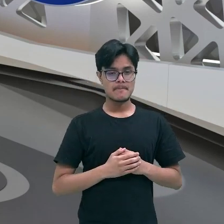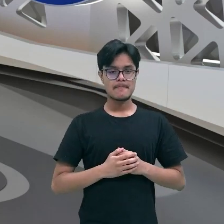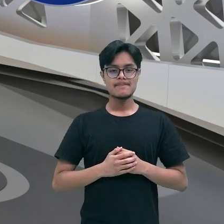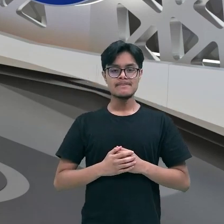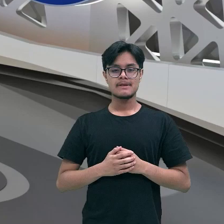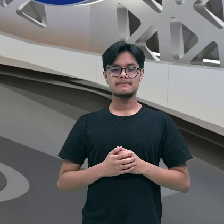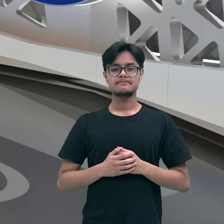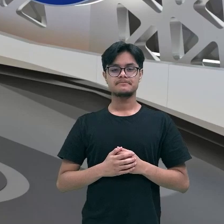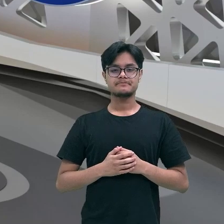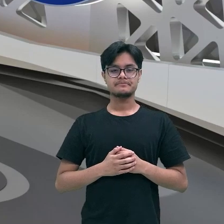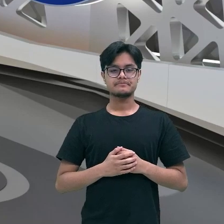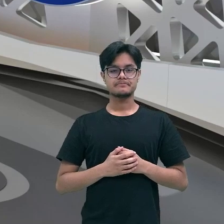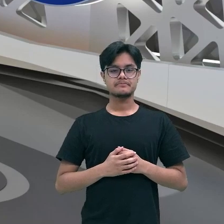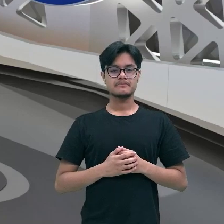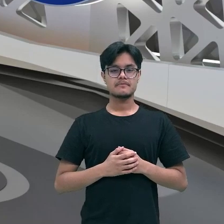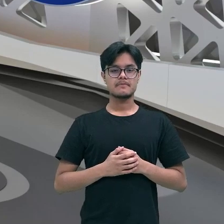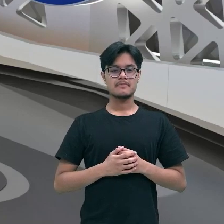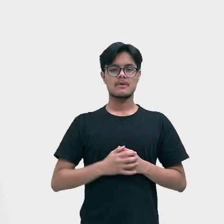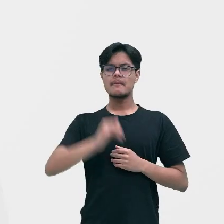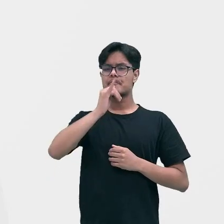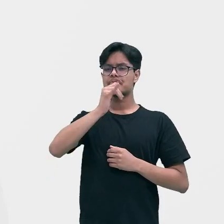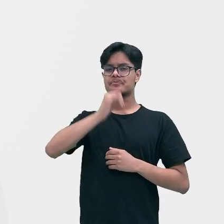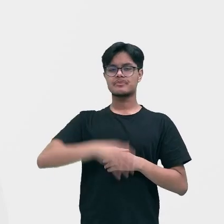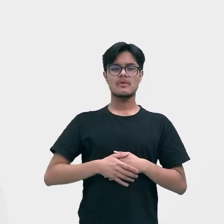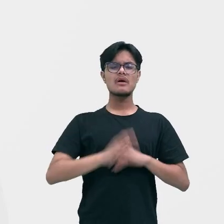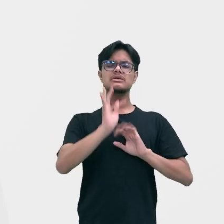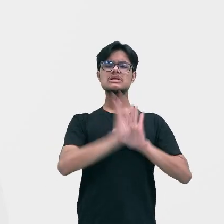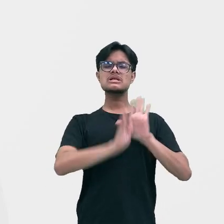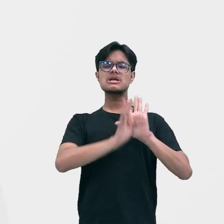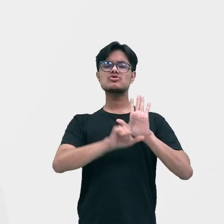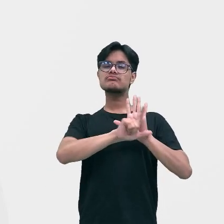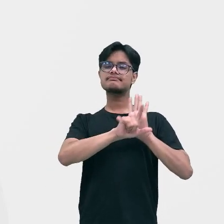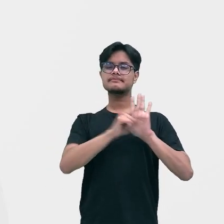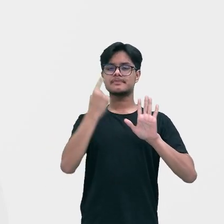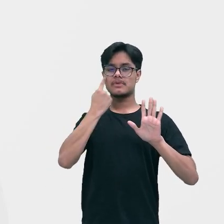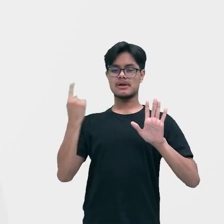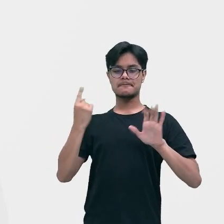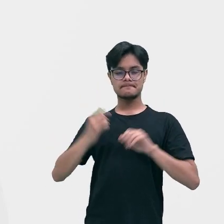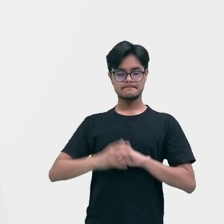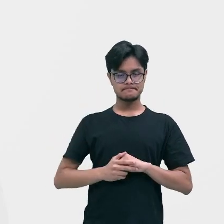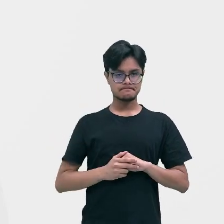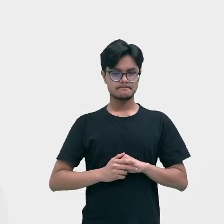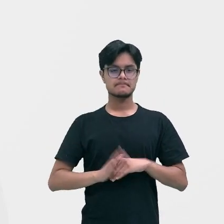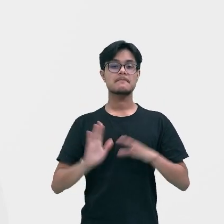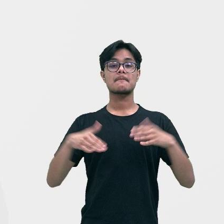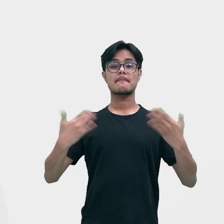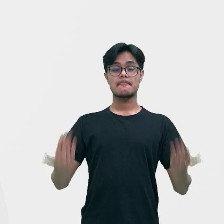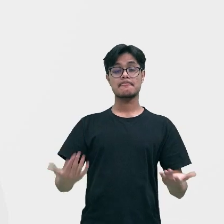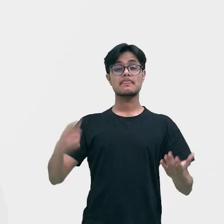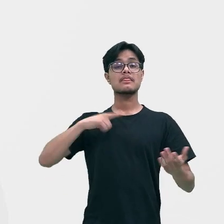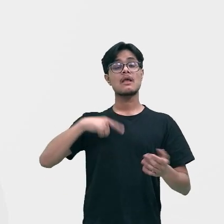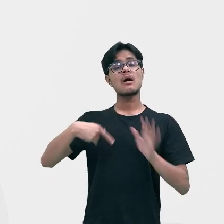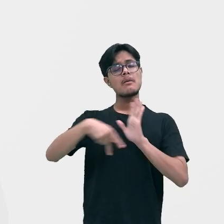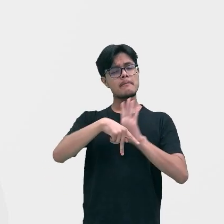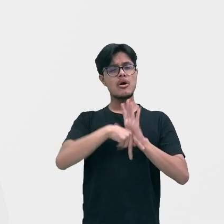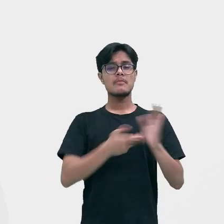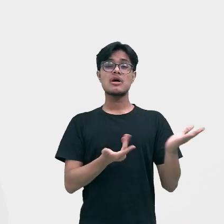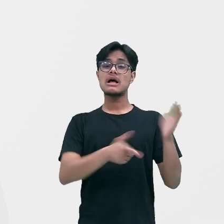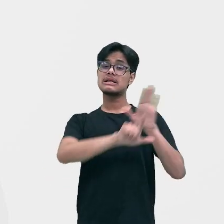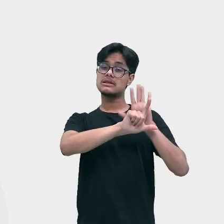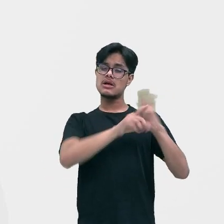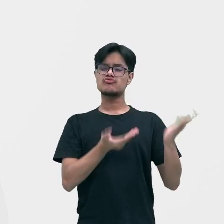para vocês agora um pouquinho de texto de lei. Olhem só, na nossa próxima cartela diz o seguinte: segundo o Estatuto da